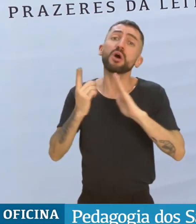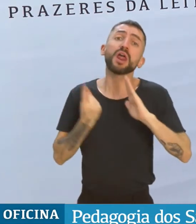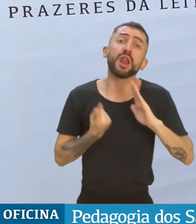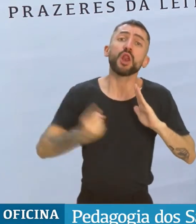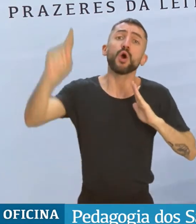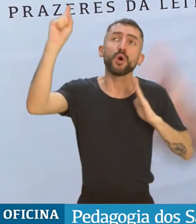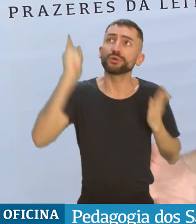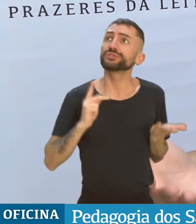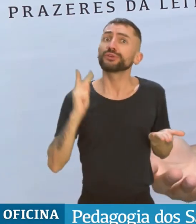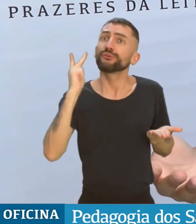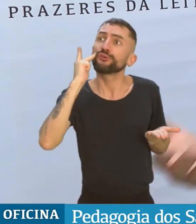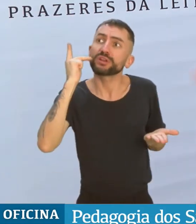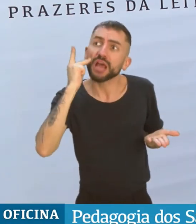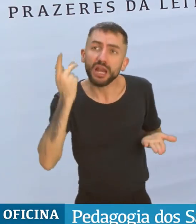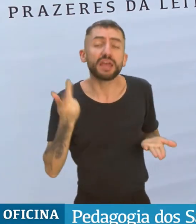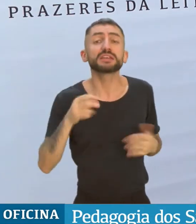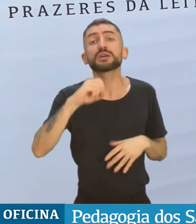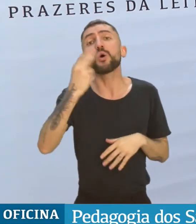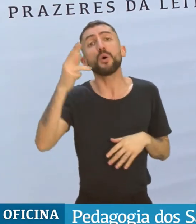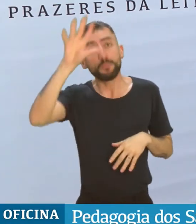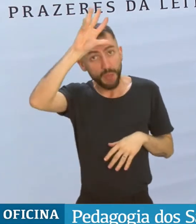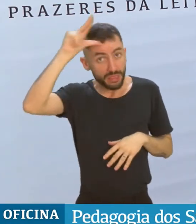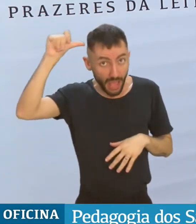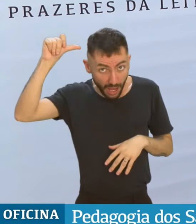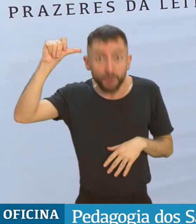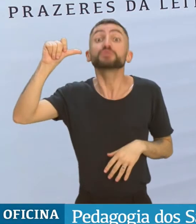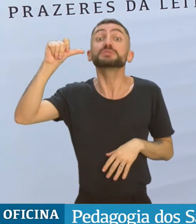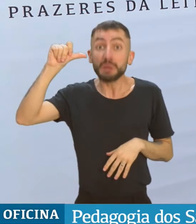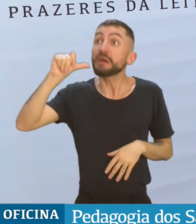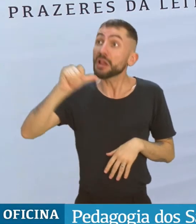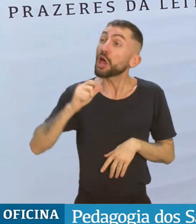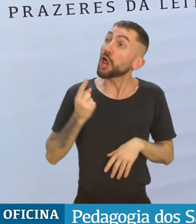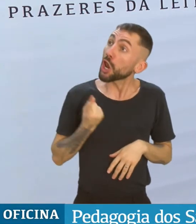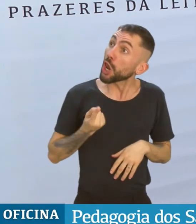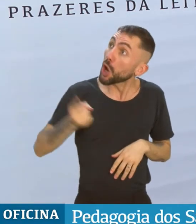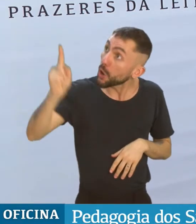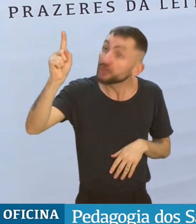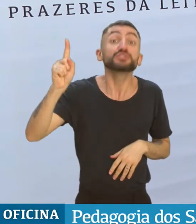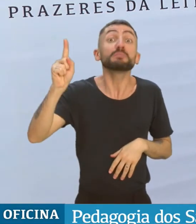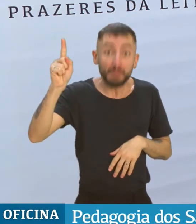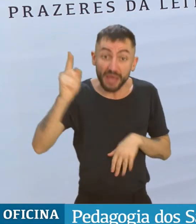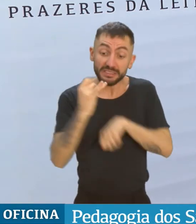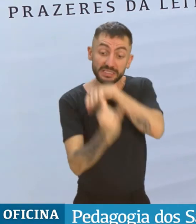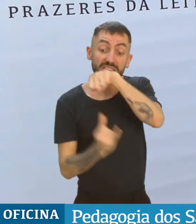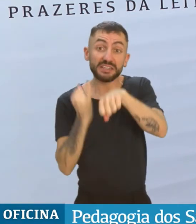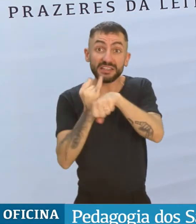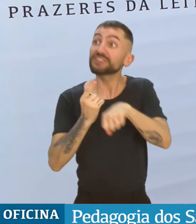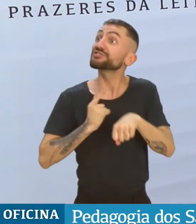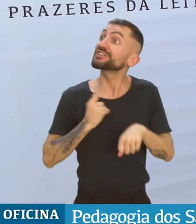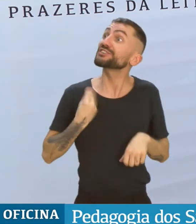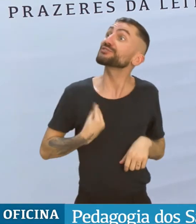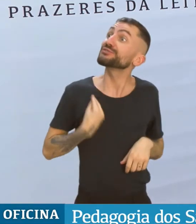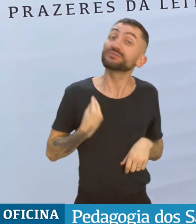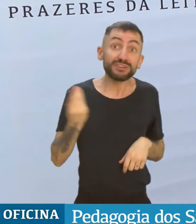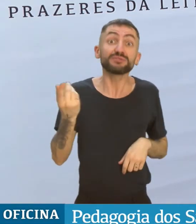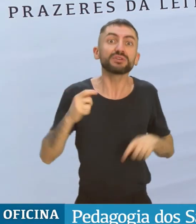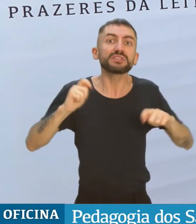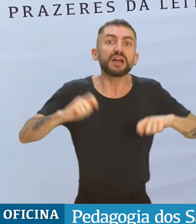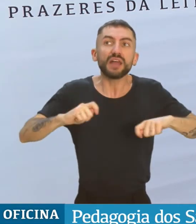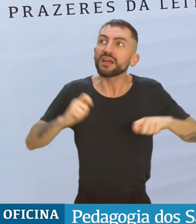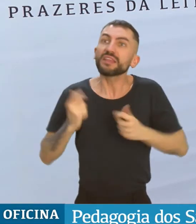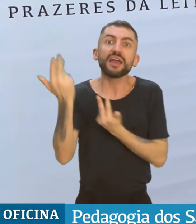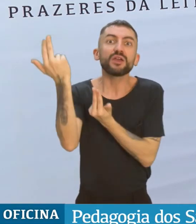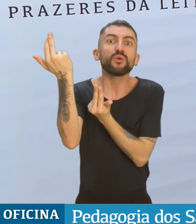ou a pessoa mora em Manaus, e eu estou tendo a oportunidade de estar participando no mesmo sarau com ela. Então,